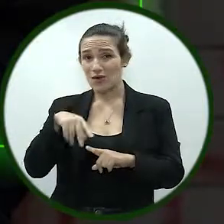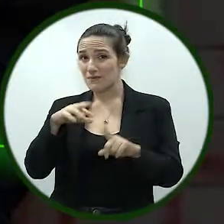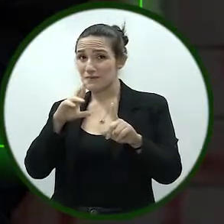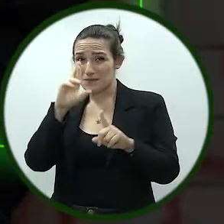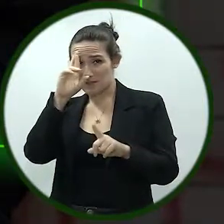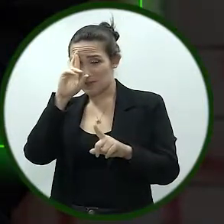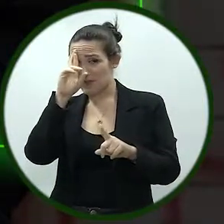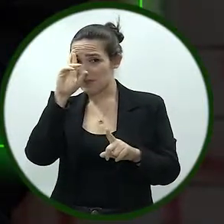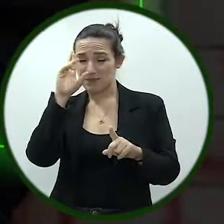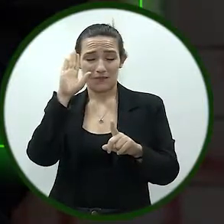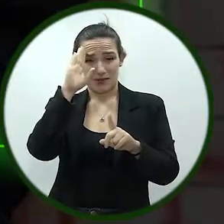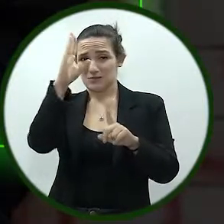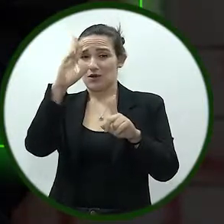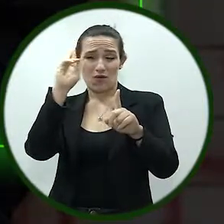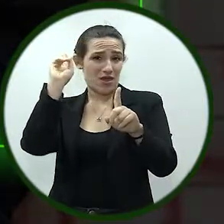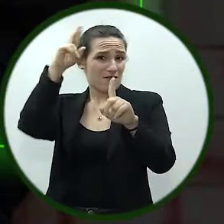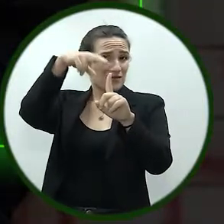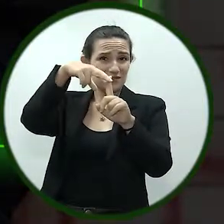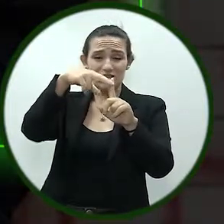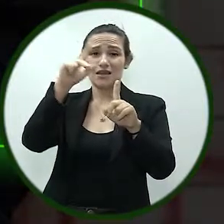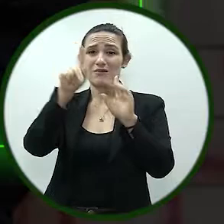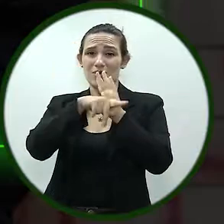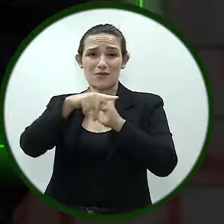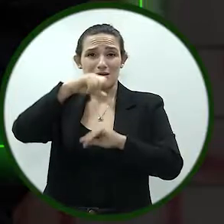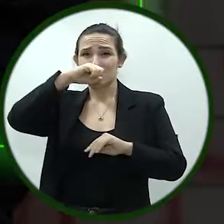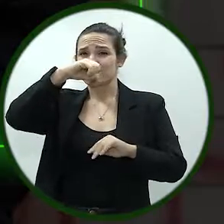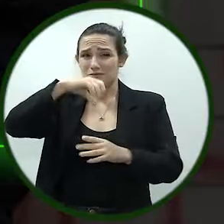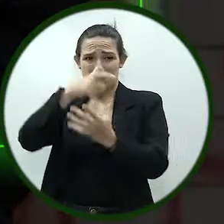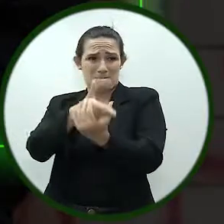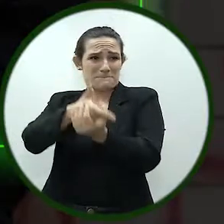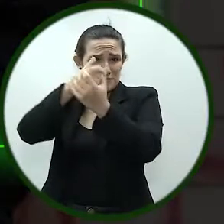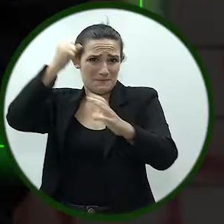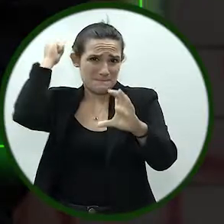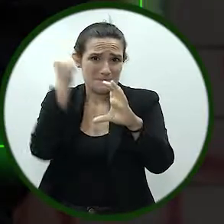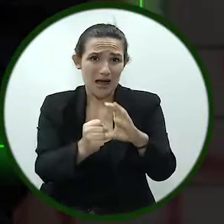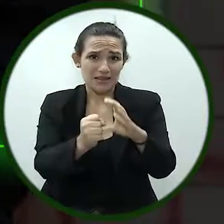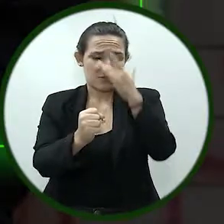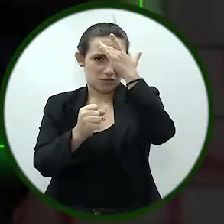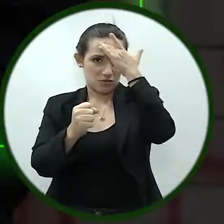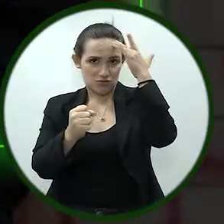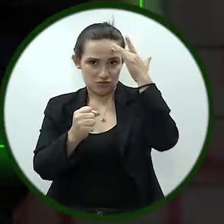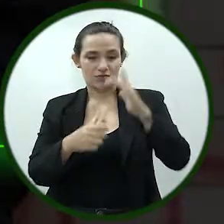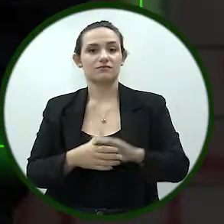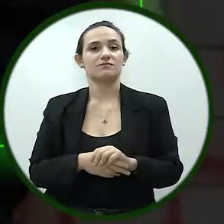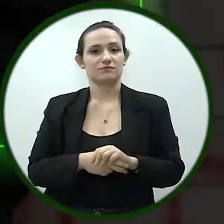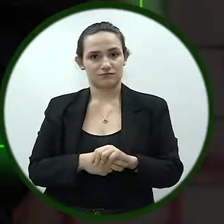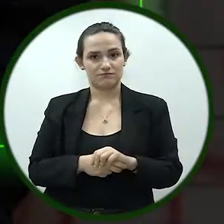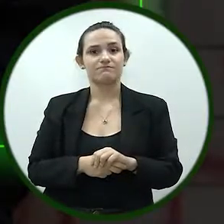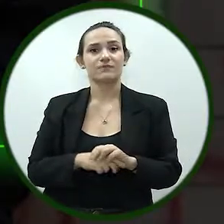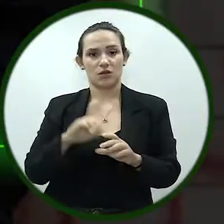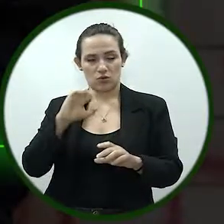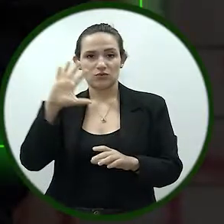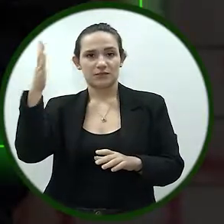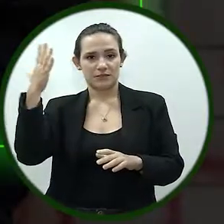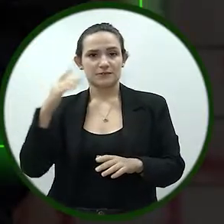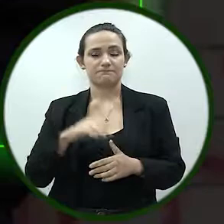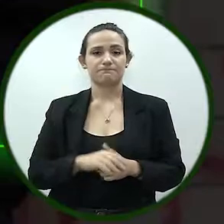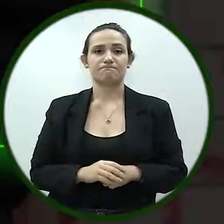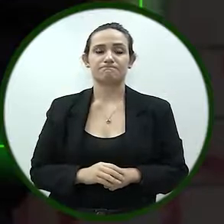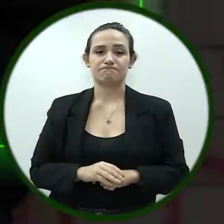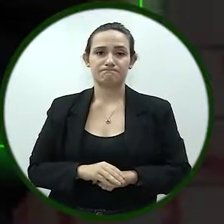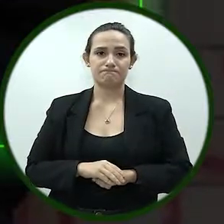o recordista mundial em número de homicídios, onde 13% de todos os crimes desse tipo